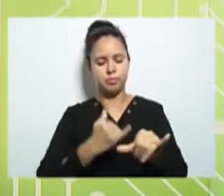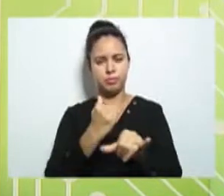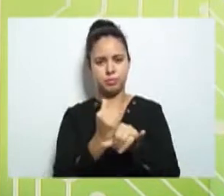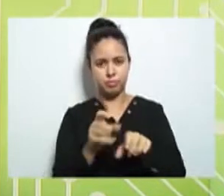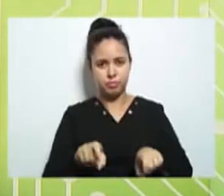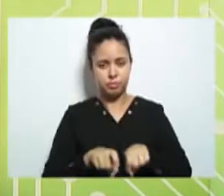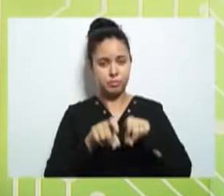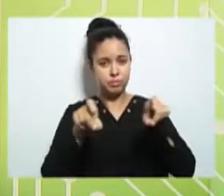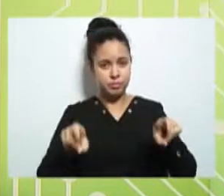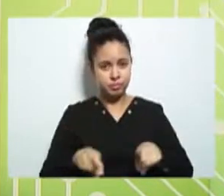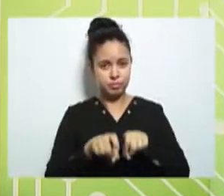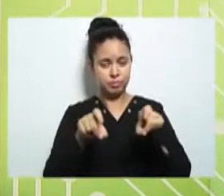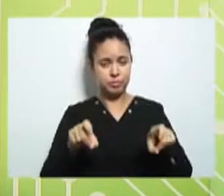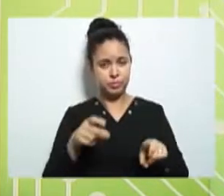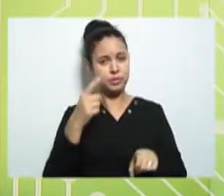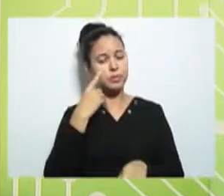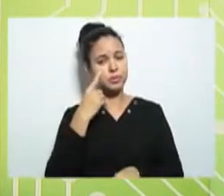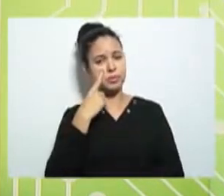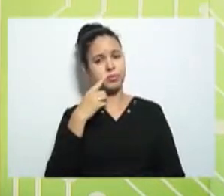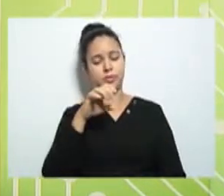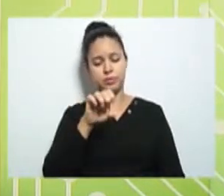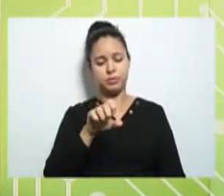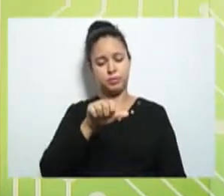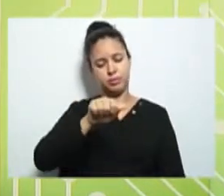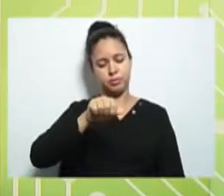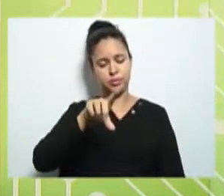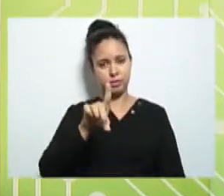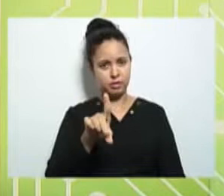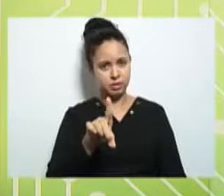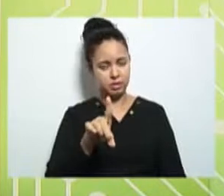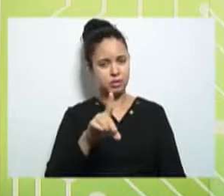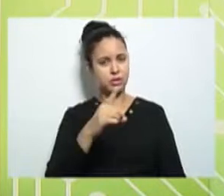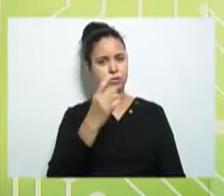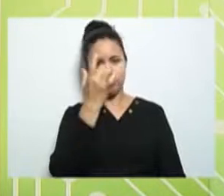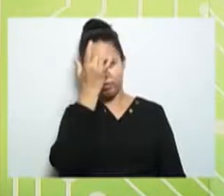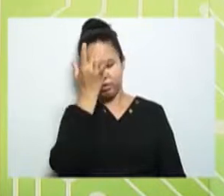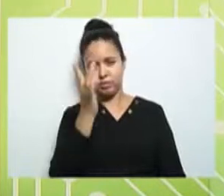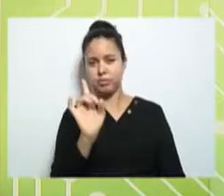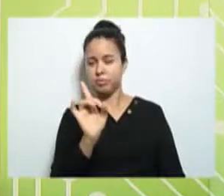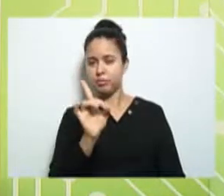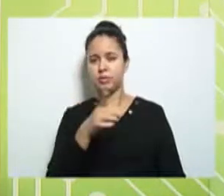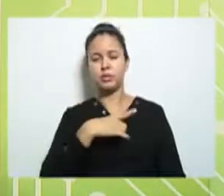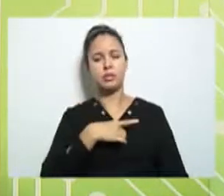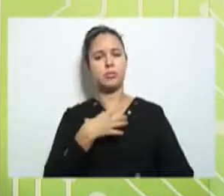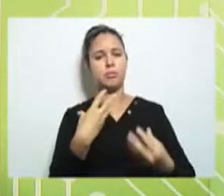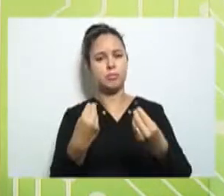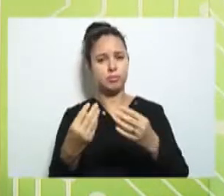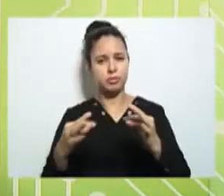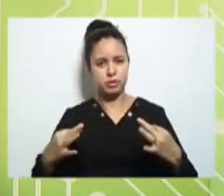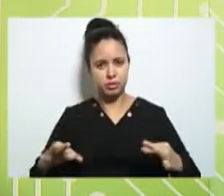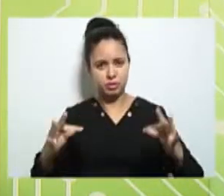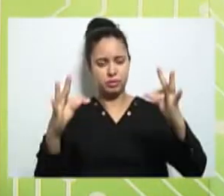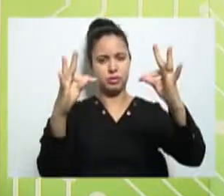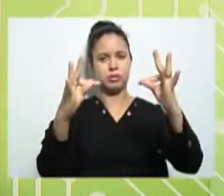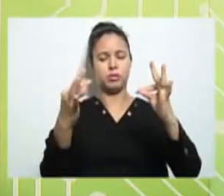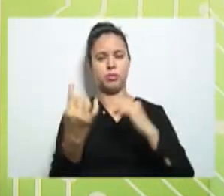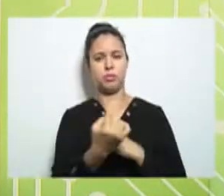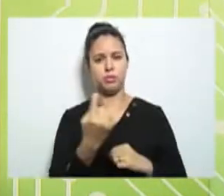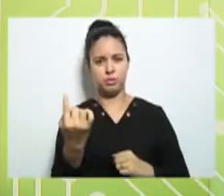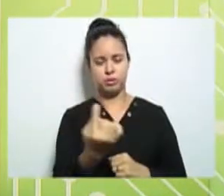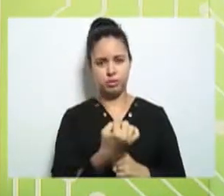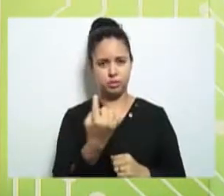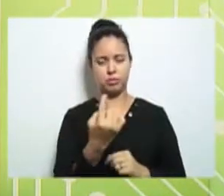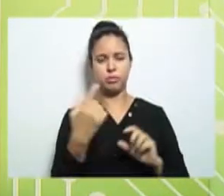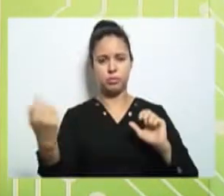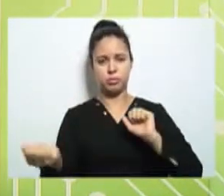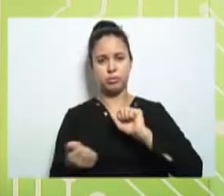EAD não é nada tão fácil, vocês já viram aí, né? Muitos recursos, muita tecnologia envolvida e a gente não tem como fazer isso tudo sozinho. Ao meu